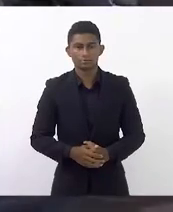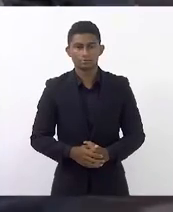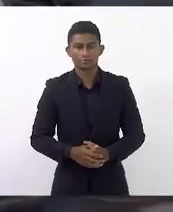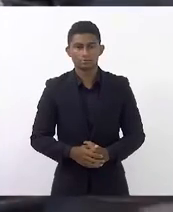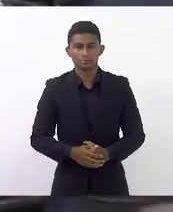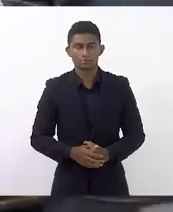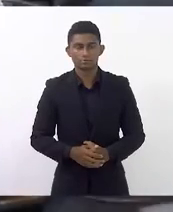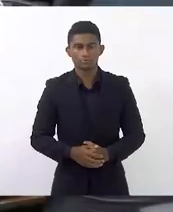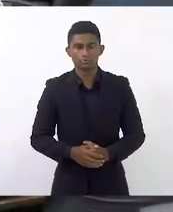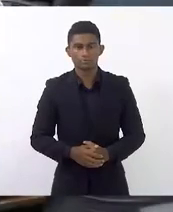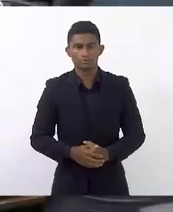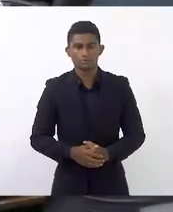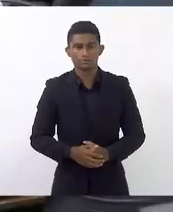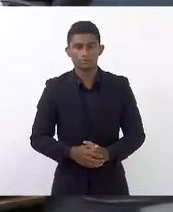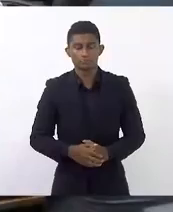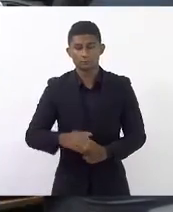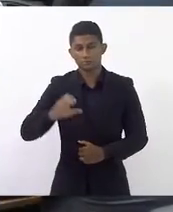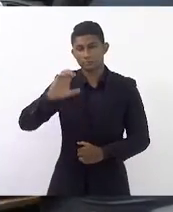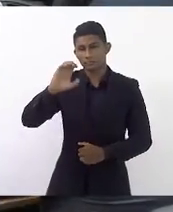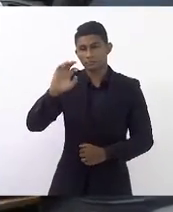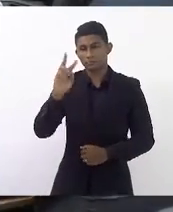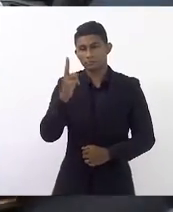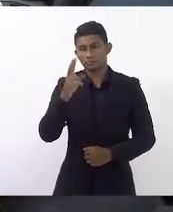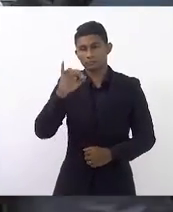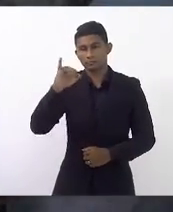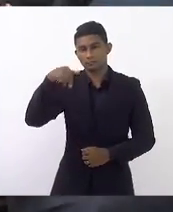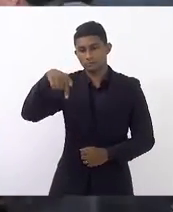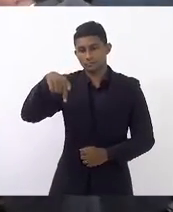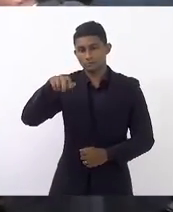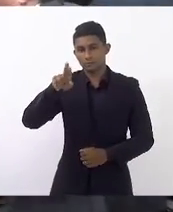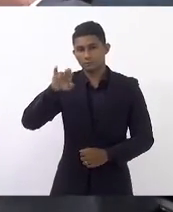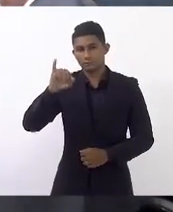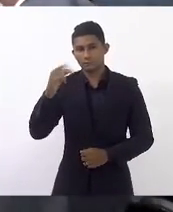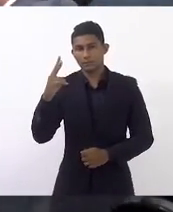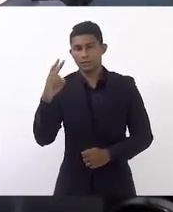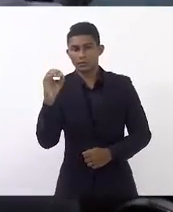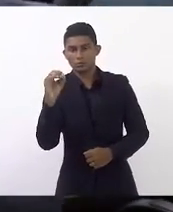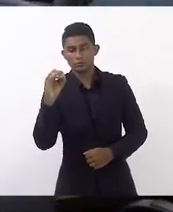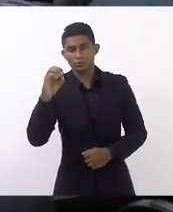Deputado Chiquinho da Mangueira.